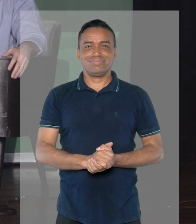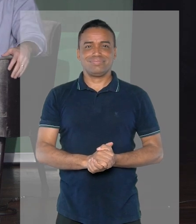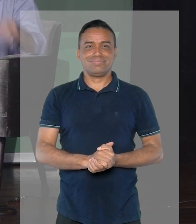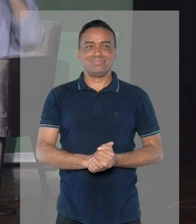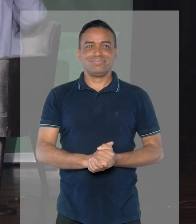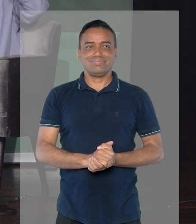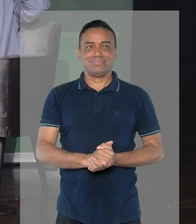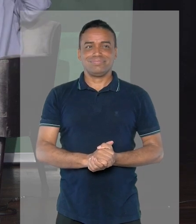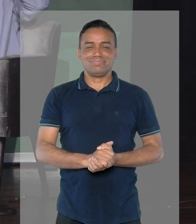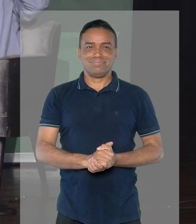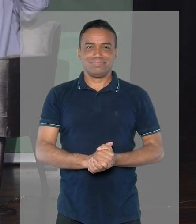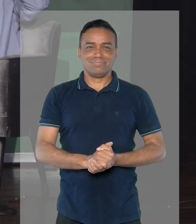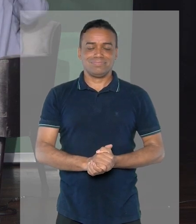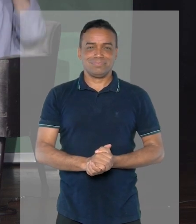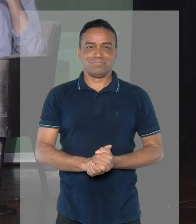Ali, Tereza.